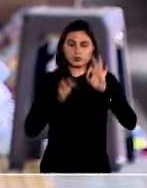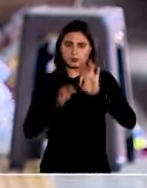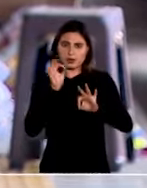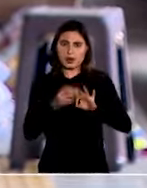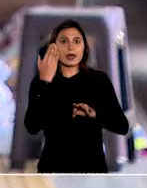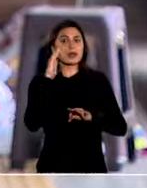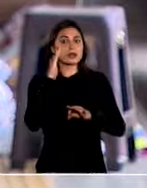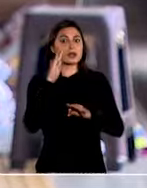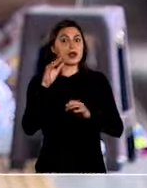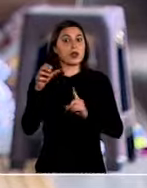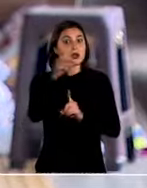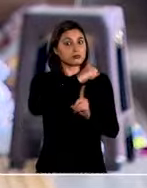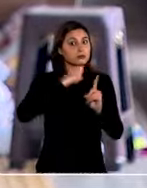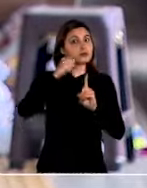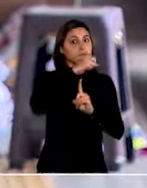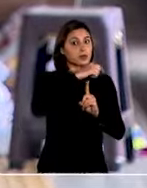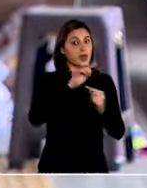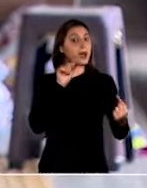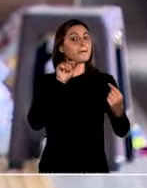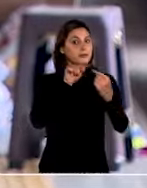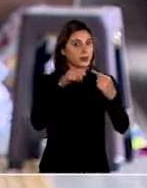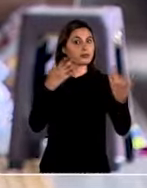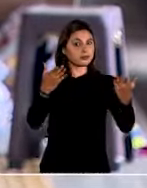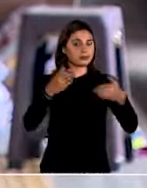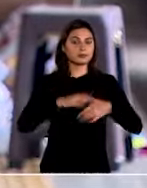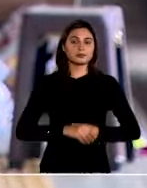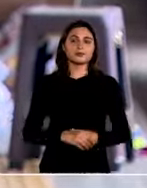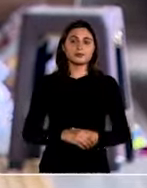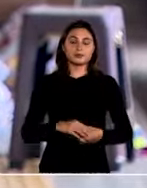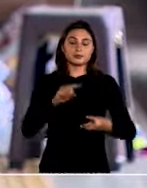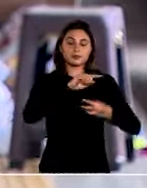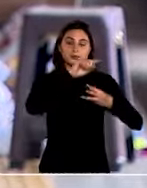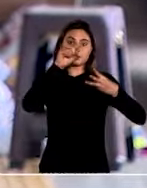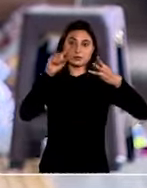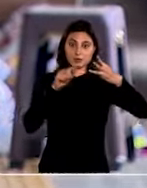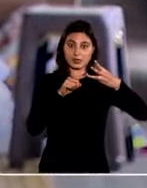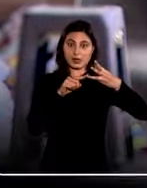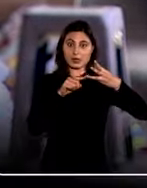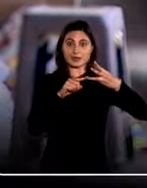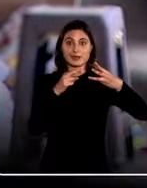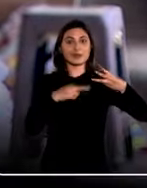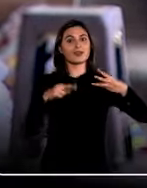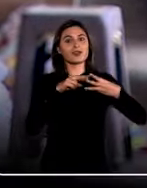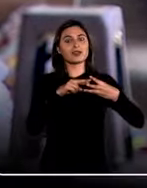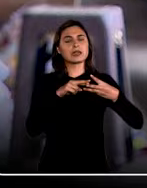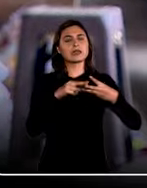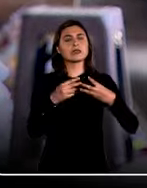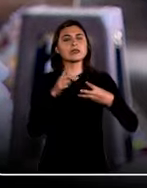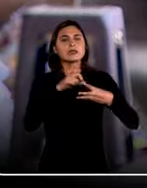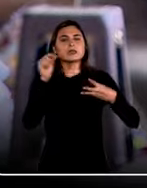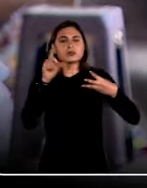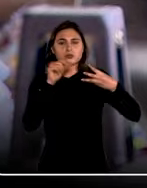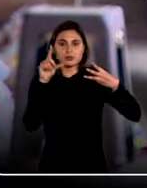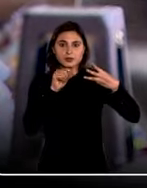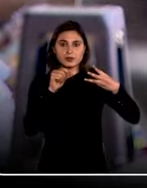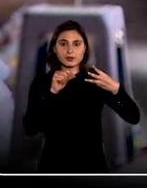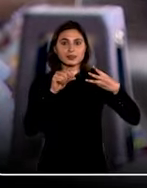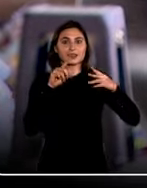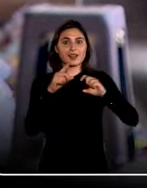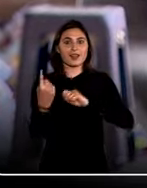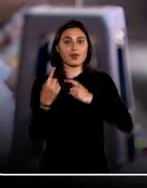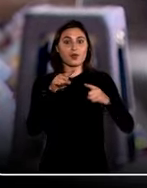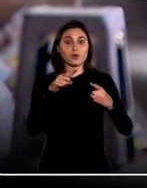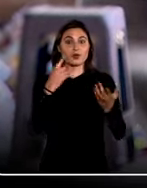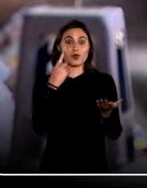seja socialmente adequada para o caso os três recursos escolhidos como representativos da controvérsia foram poos contra